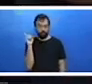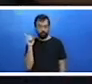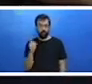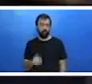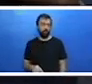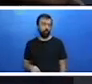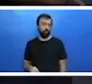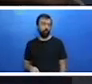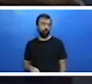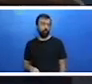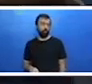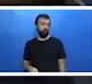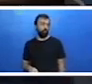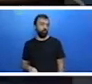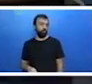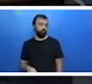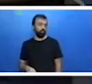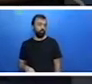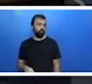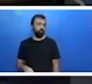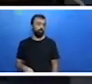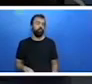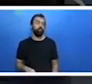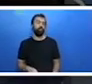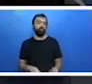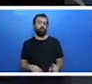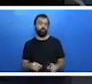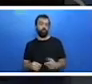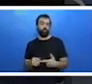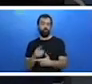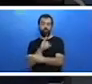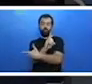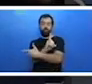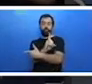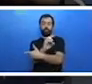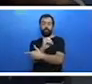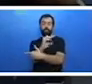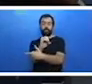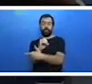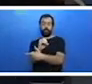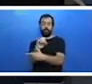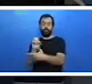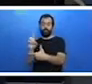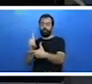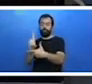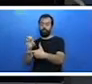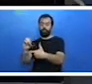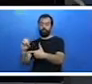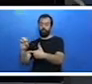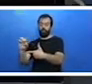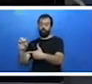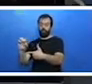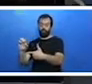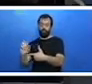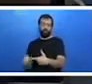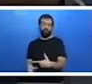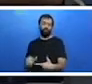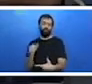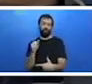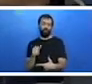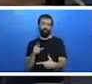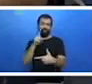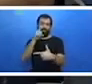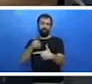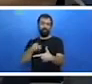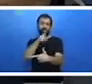Aplique seus conhecimentos agora. Vamos lá, dividir 100 por 10. Ah, professora, é só cortar os zeros. Muito bem,